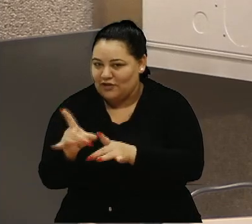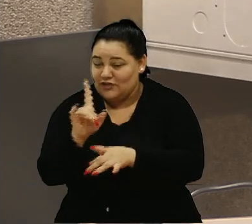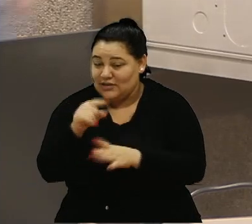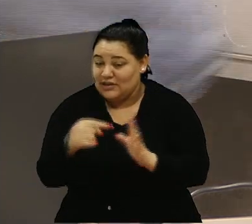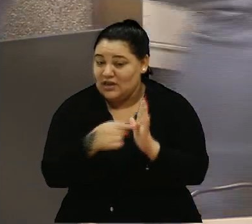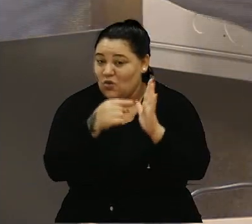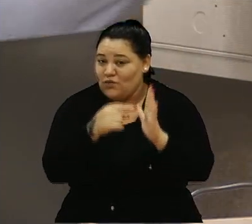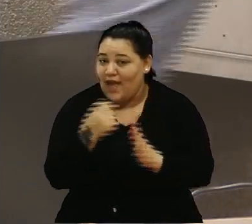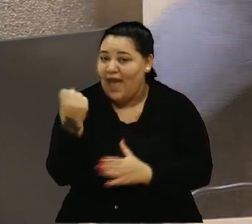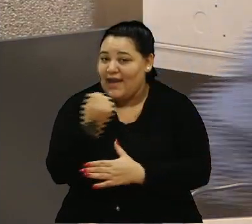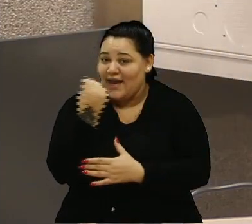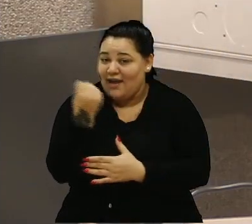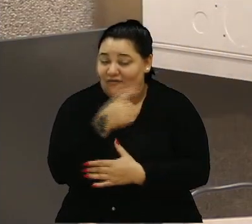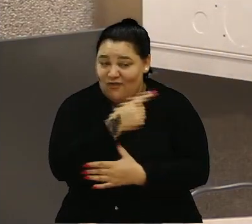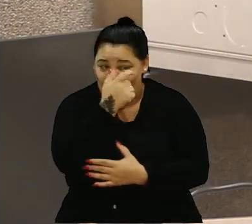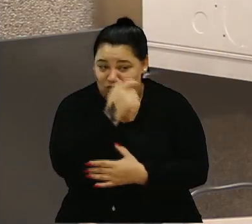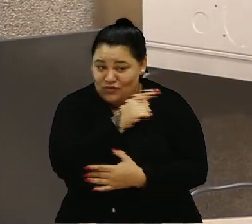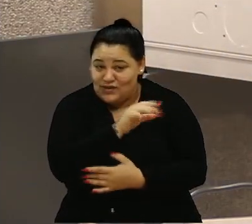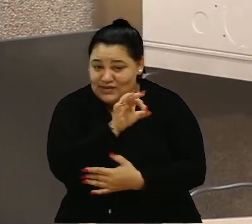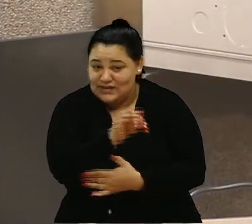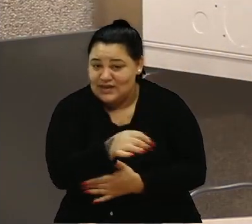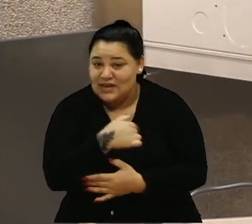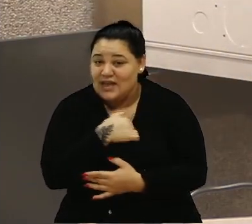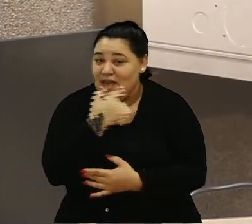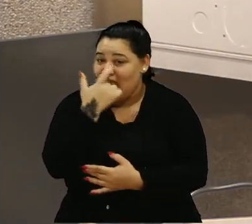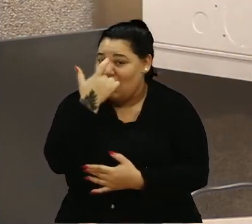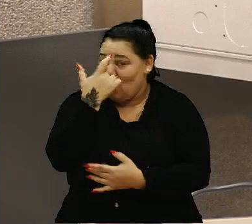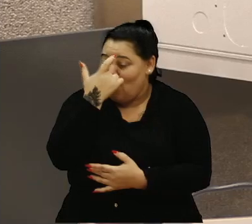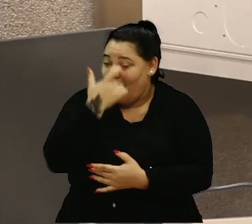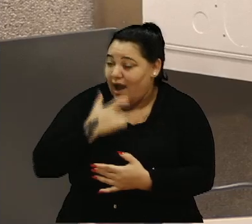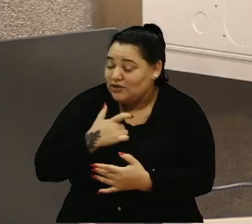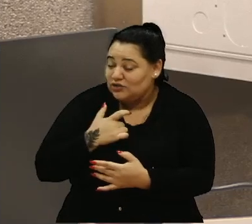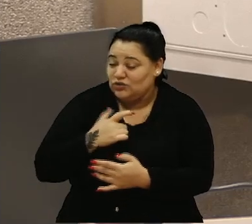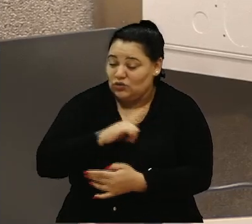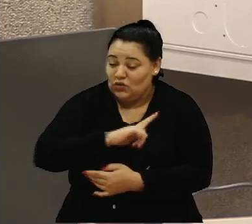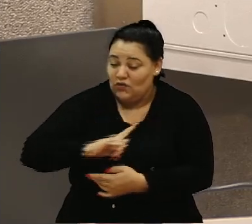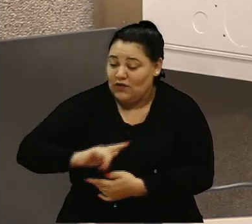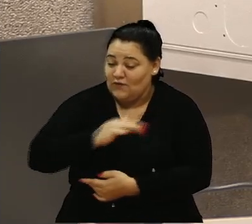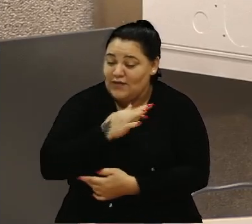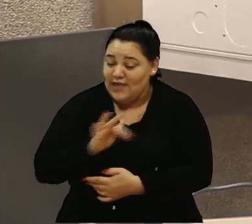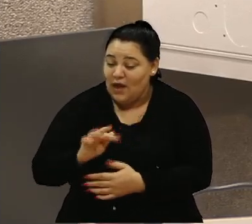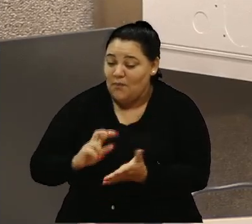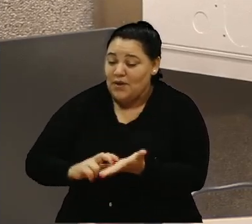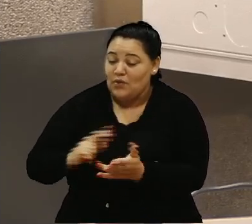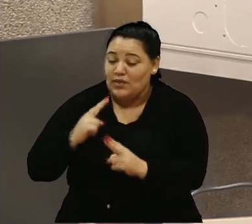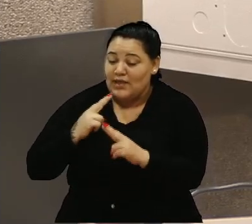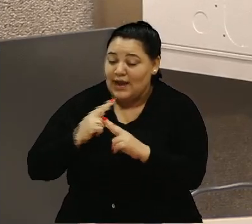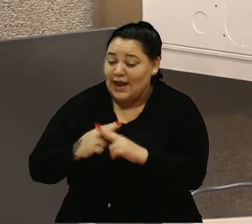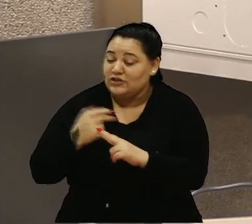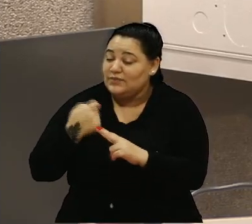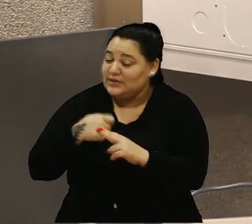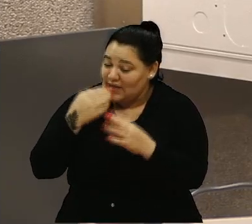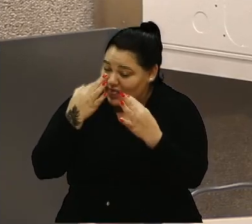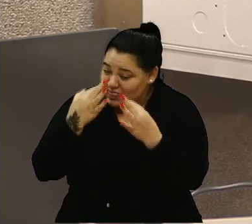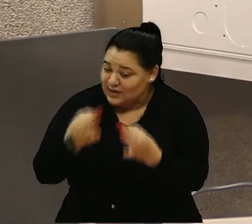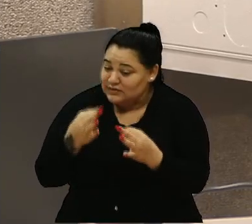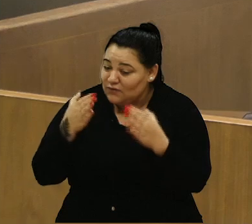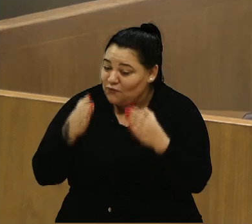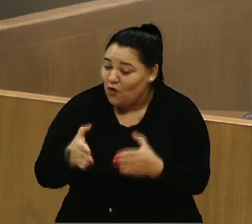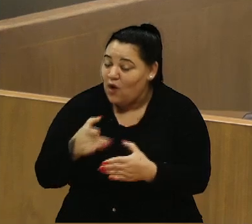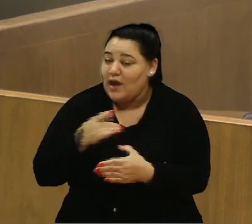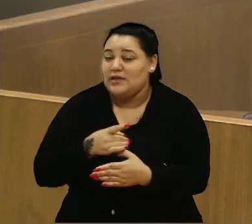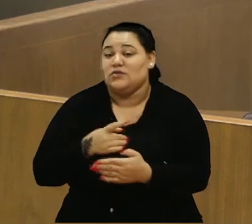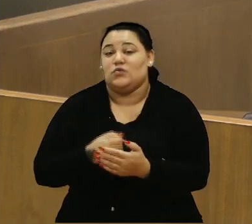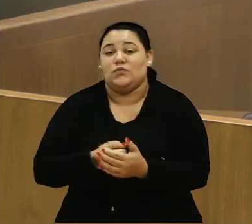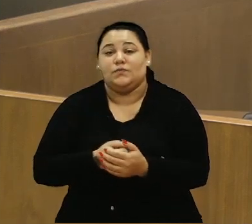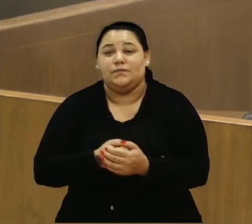gravíssima, né? E eu acho que a Caixa Federal, o governo federal, tem que dar uma atenção muito grande para isso. Obrigado. E segue em